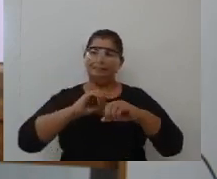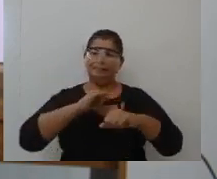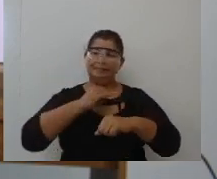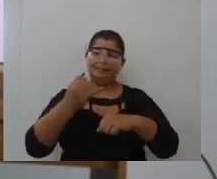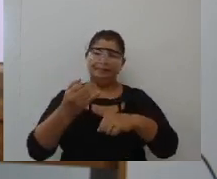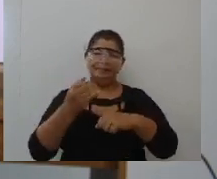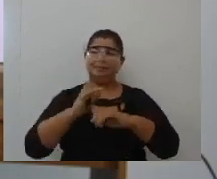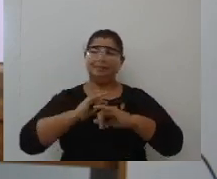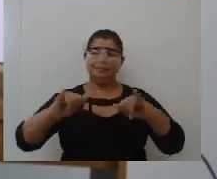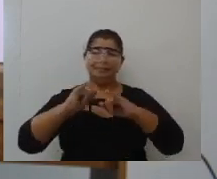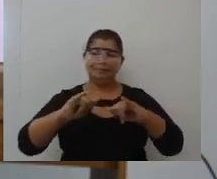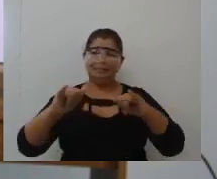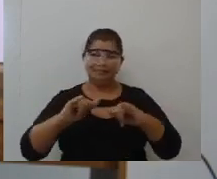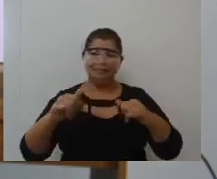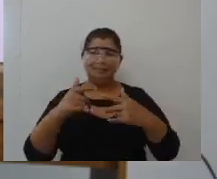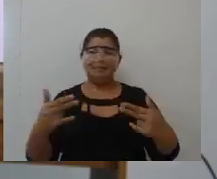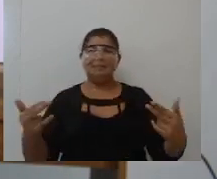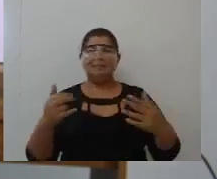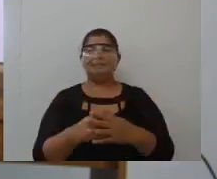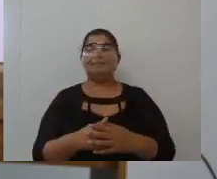Aqui PE.